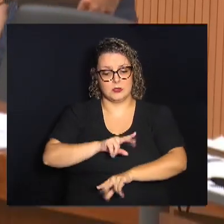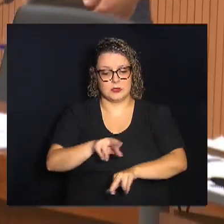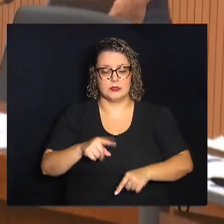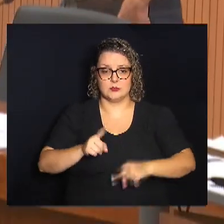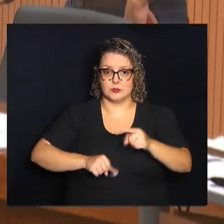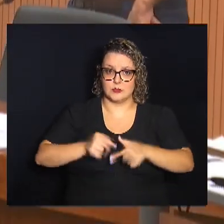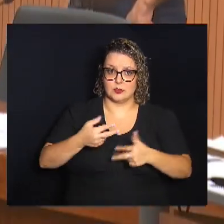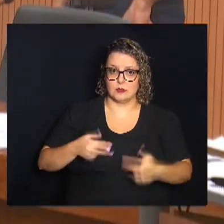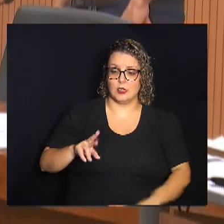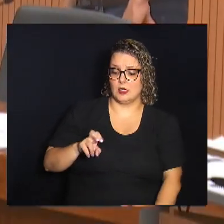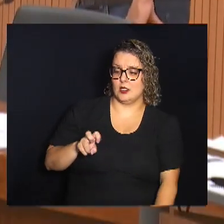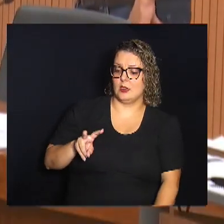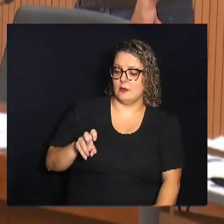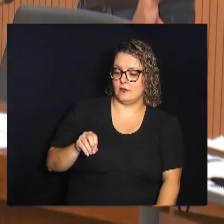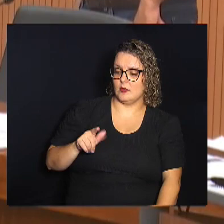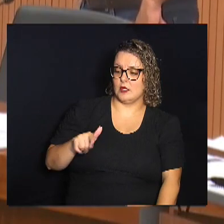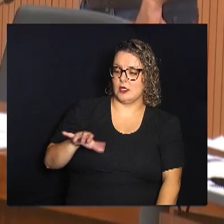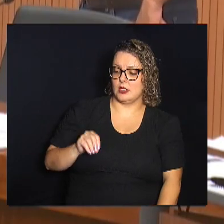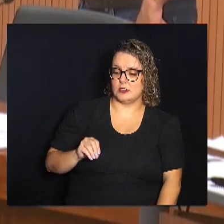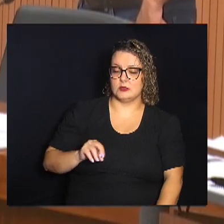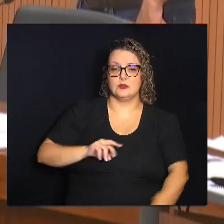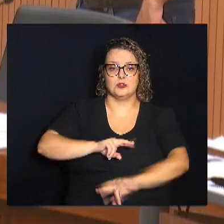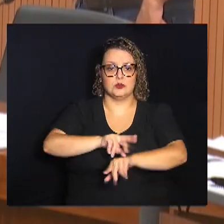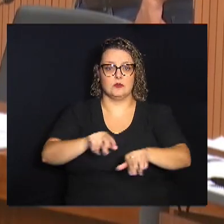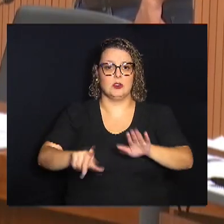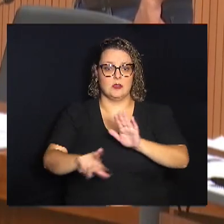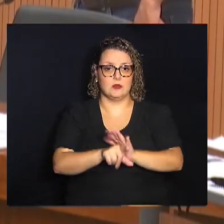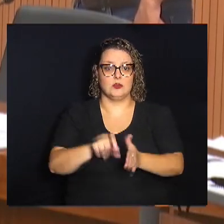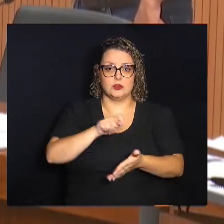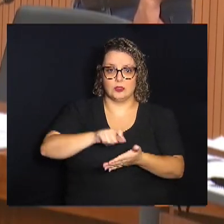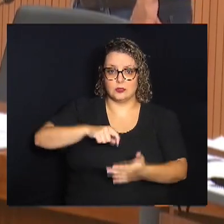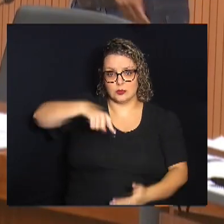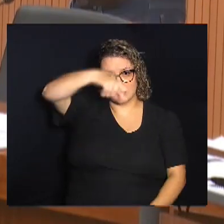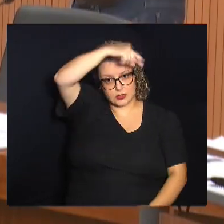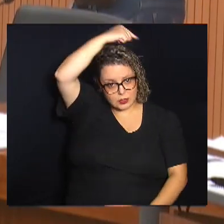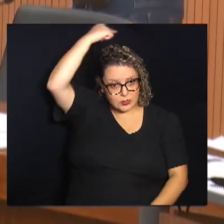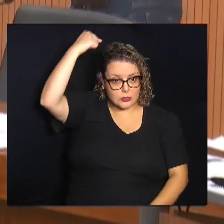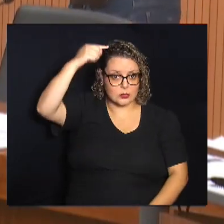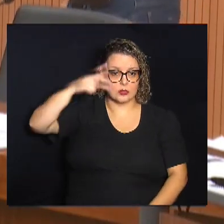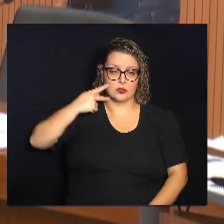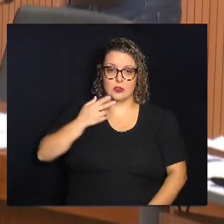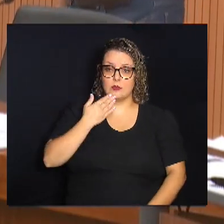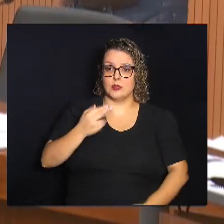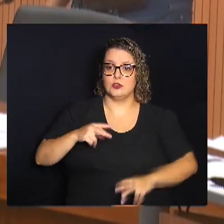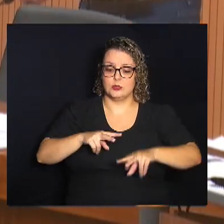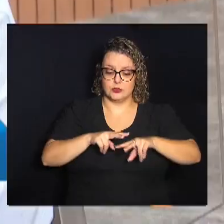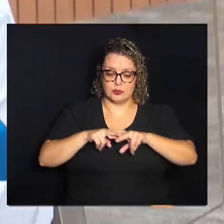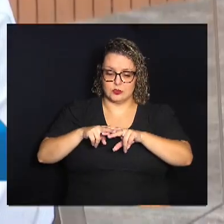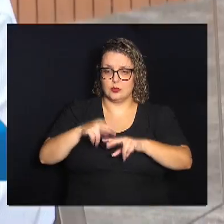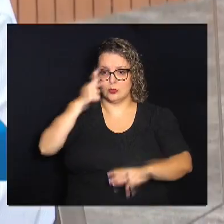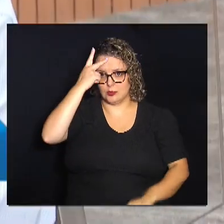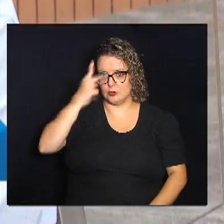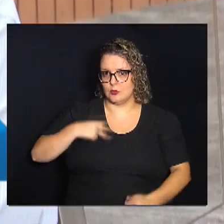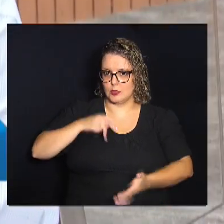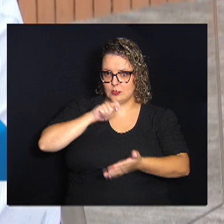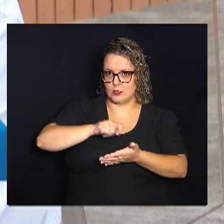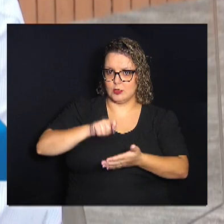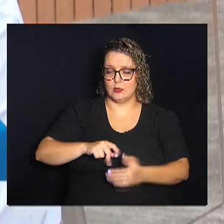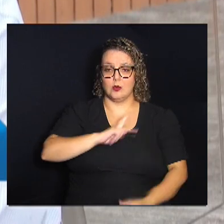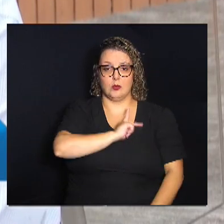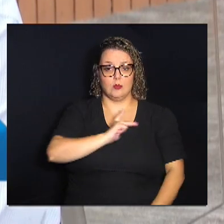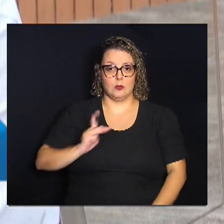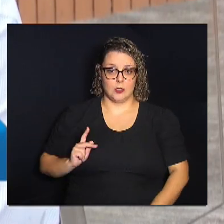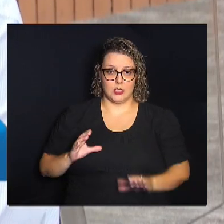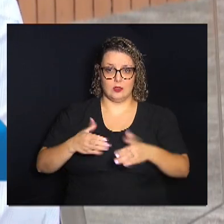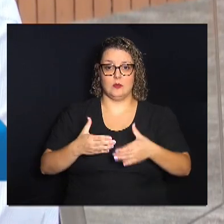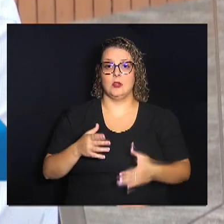da revogação de várias leis de autoria do vereador Paulo Gaspar, recebeu pedido de vistas do autor. O presidente da comissão